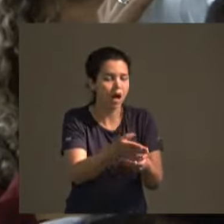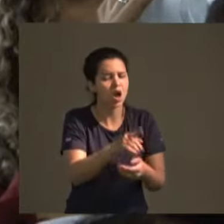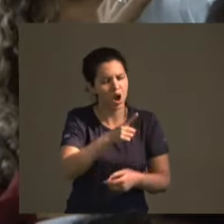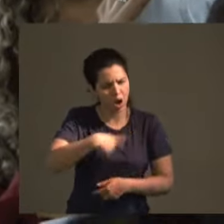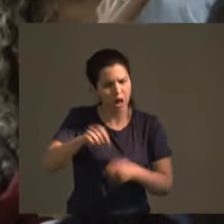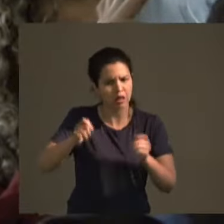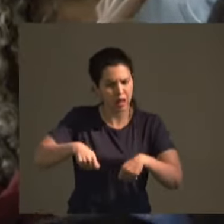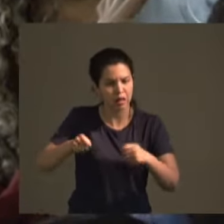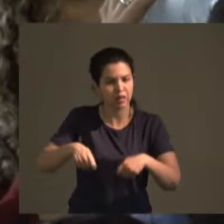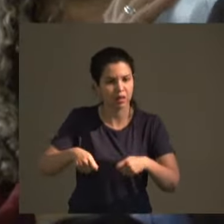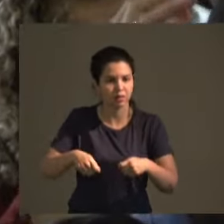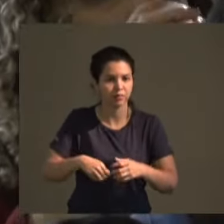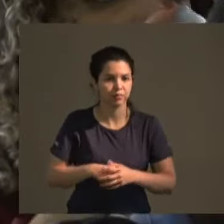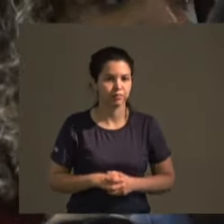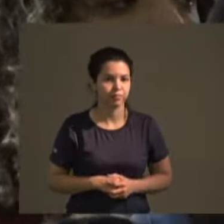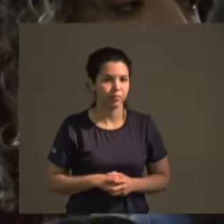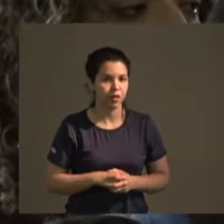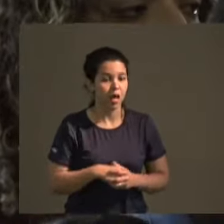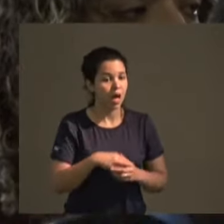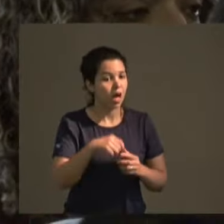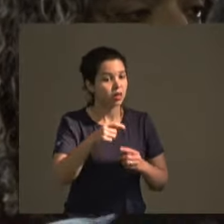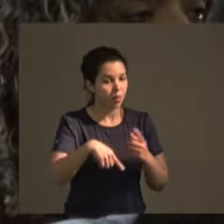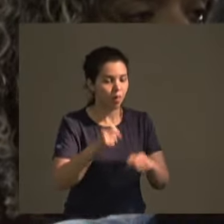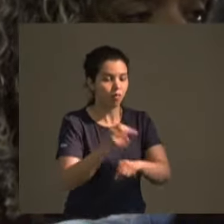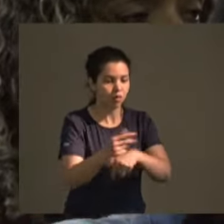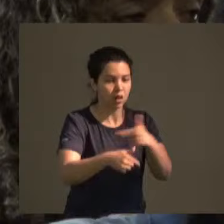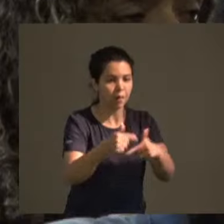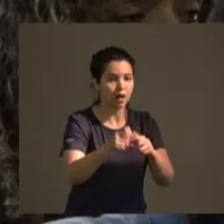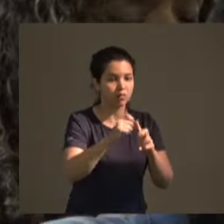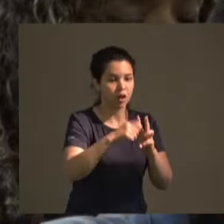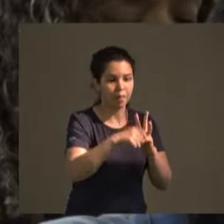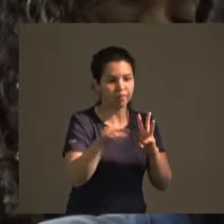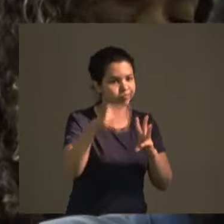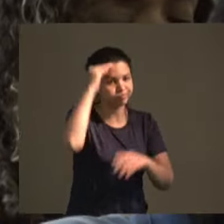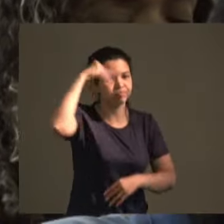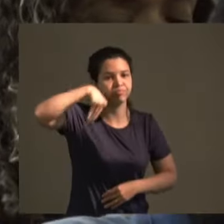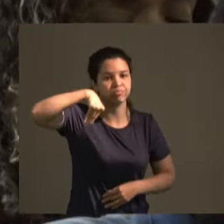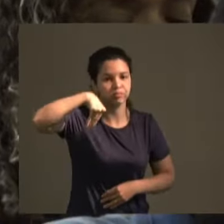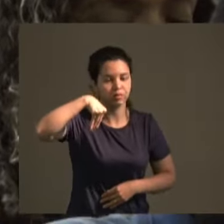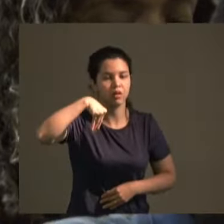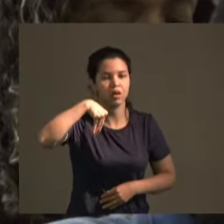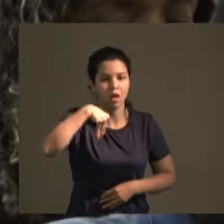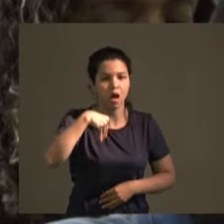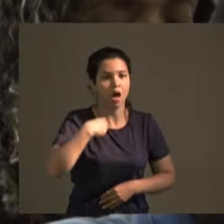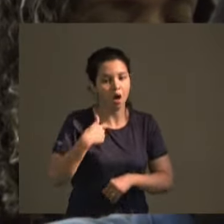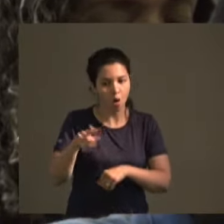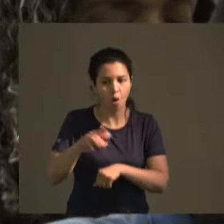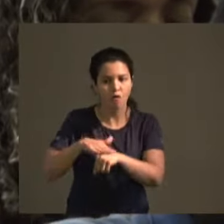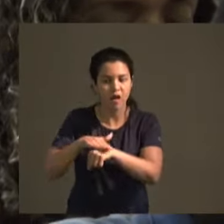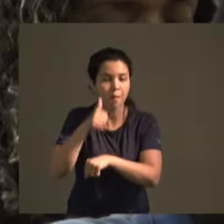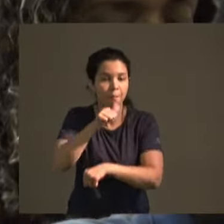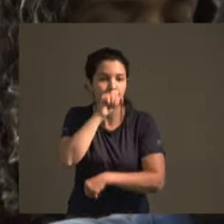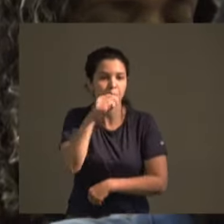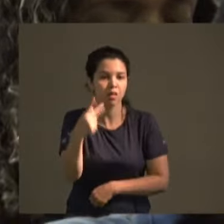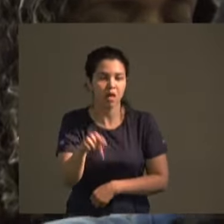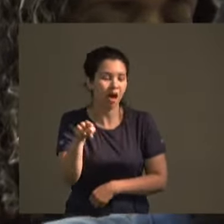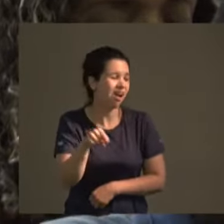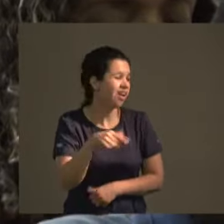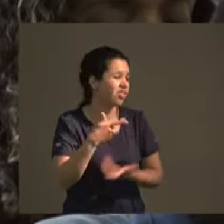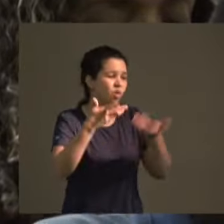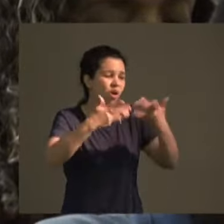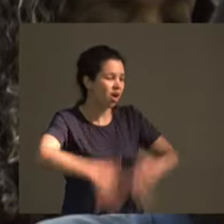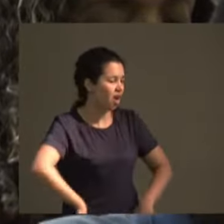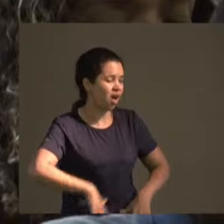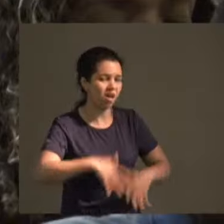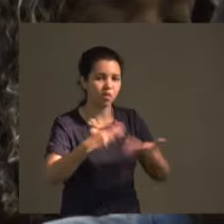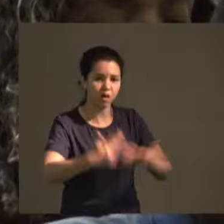assim, finalizando, não deu 3 meses, ele desistiu. E aí, a gente conversando com a mãe, ela nos coloca, não quis ir mais, não quis ir